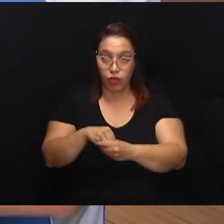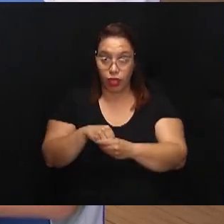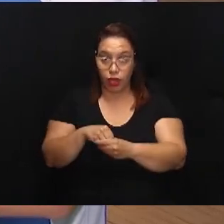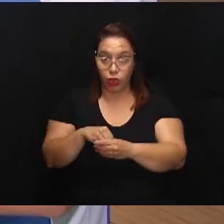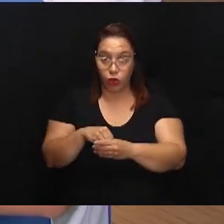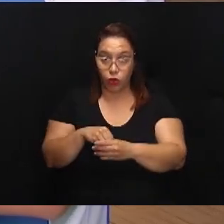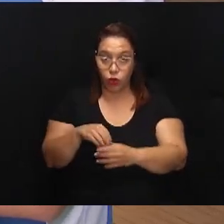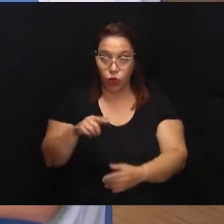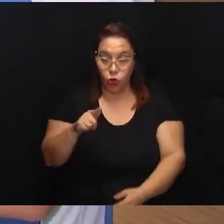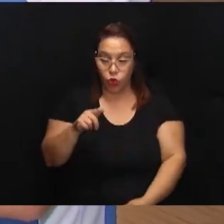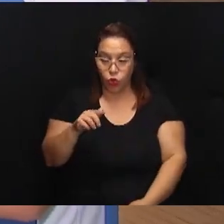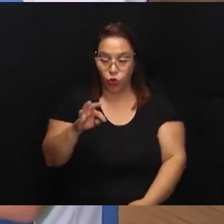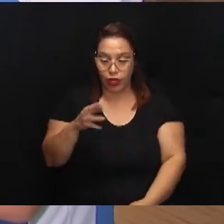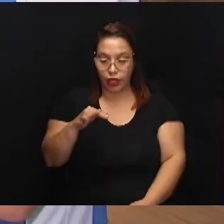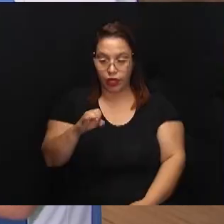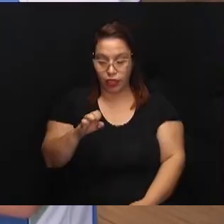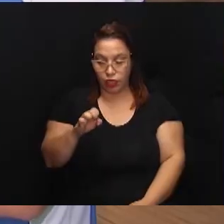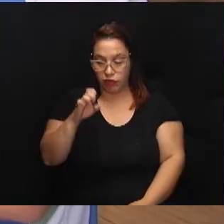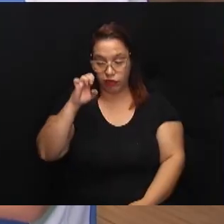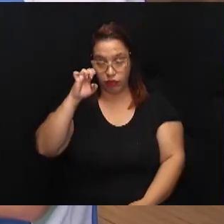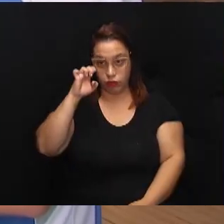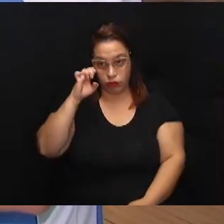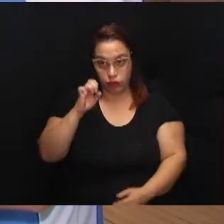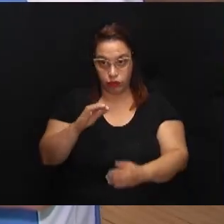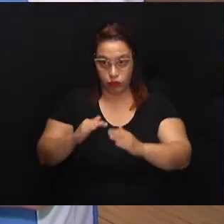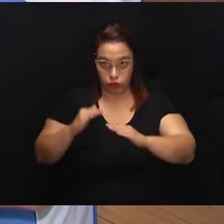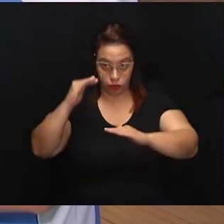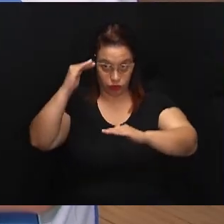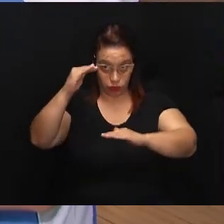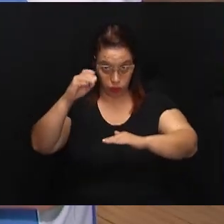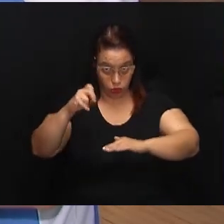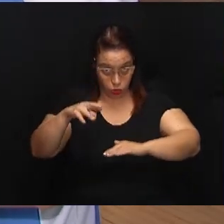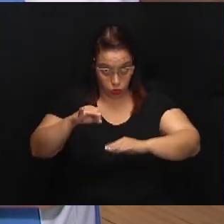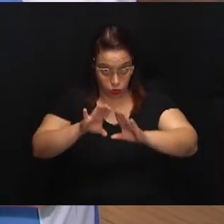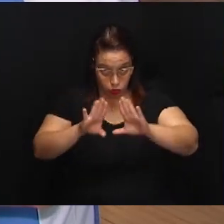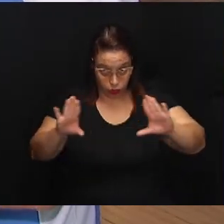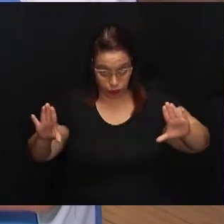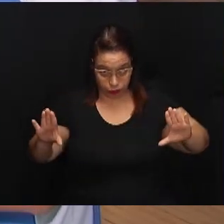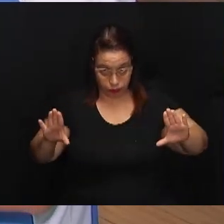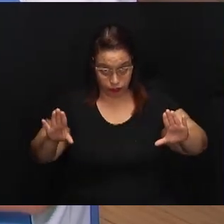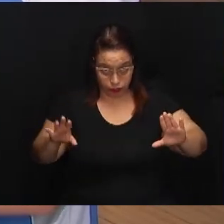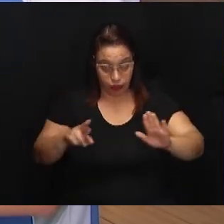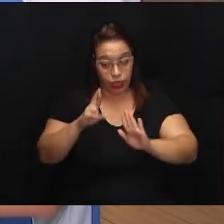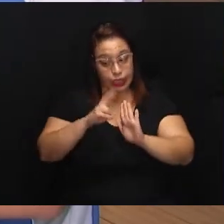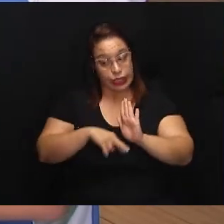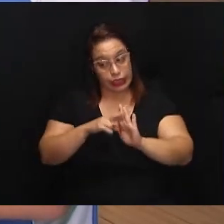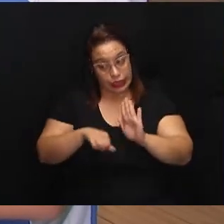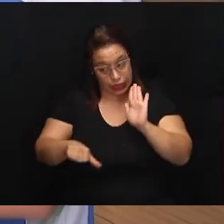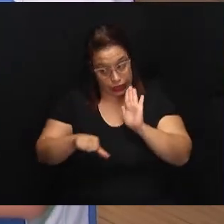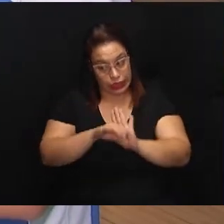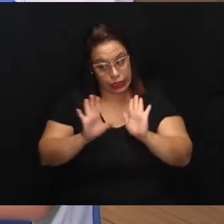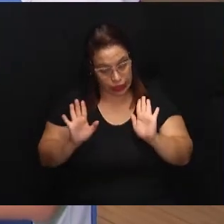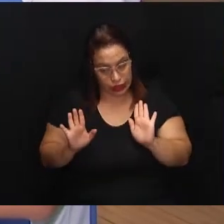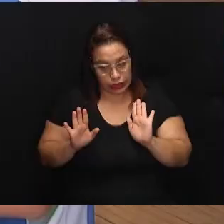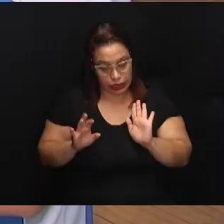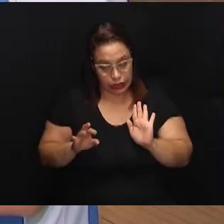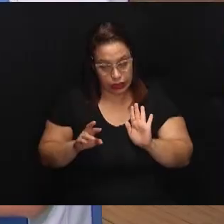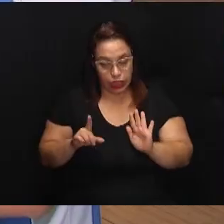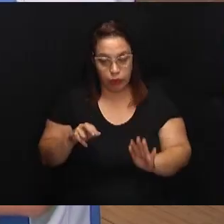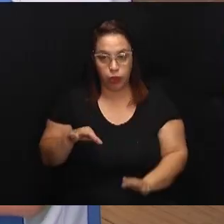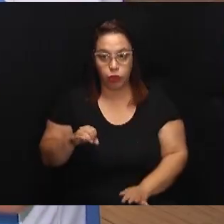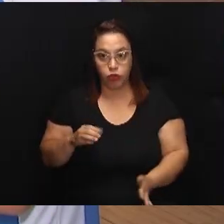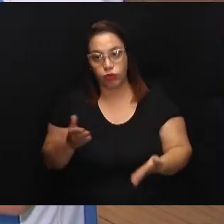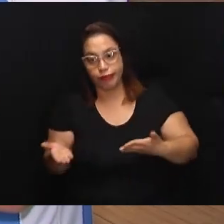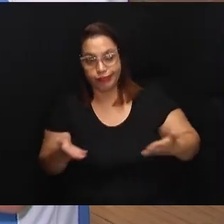3 e o atacante faz o ataque acima do bordo superior da rede, é considerado como infração. Então, o líbero ele é responsável pela parte